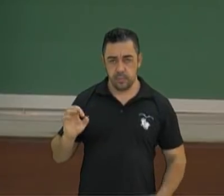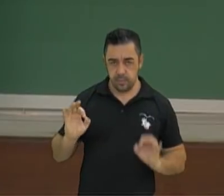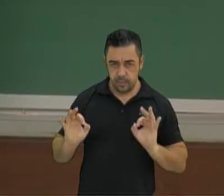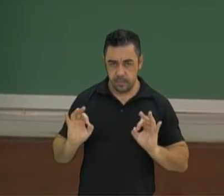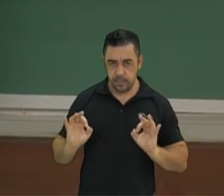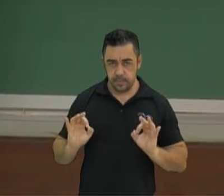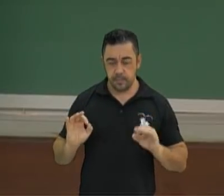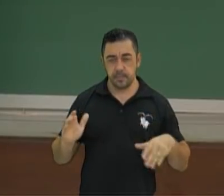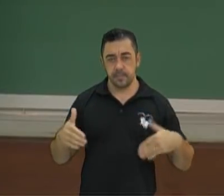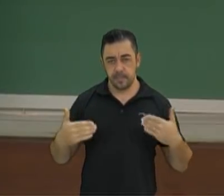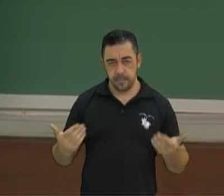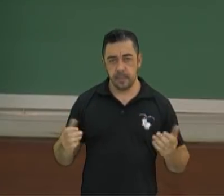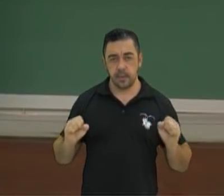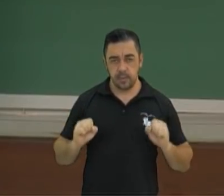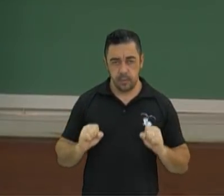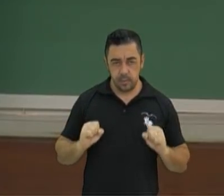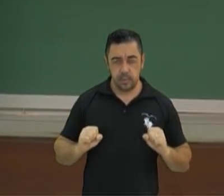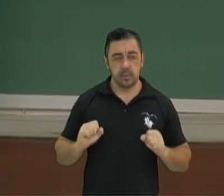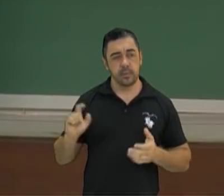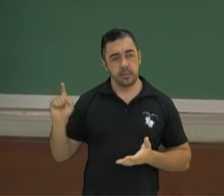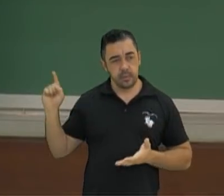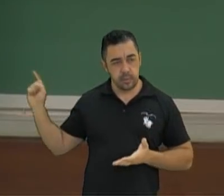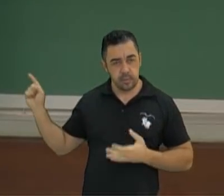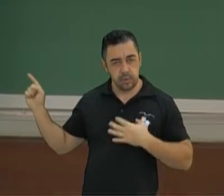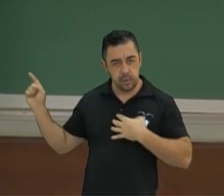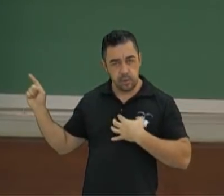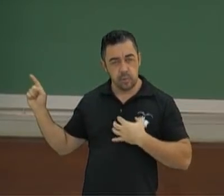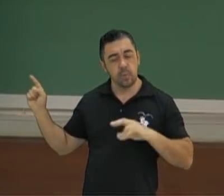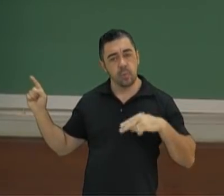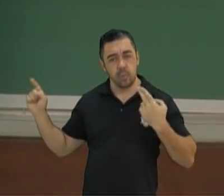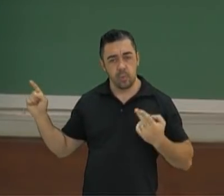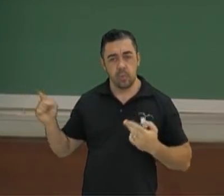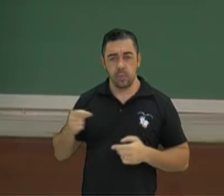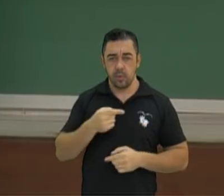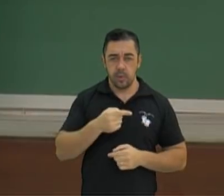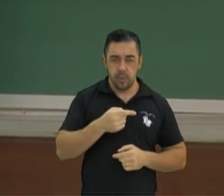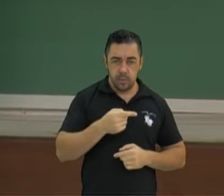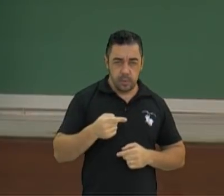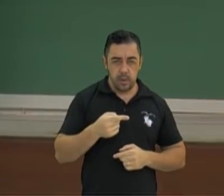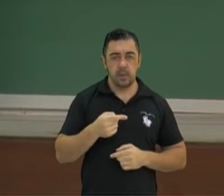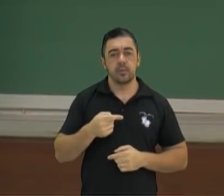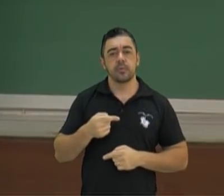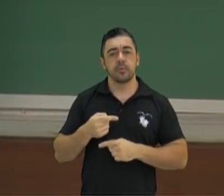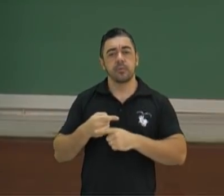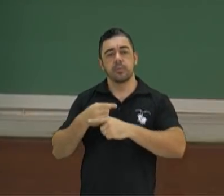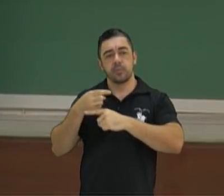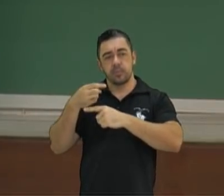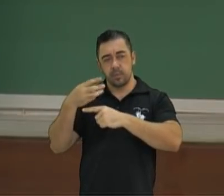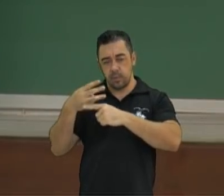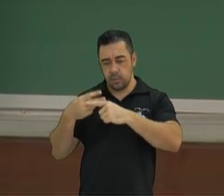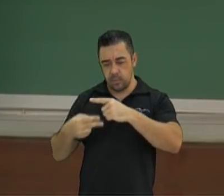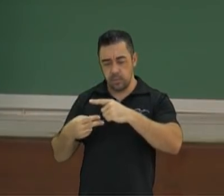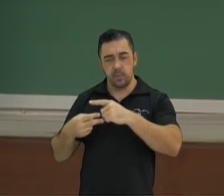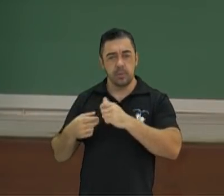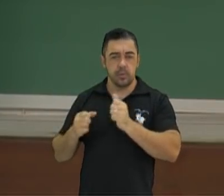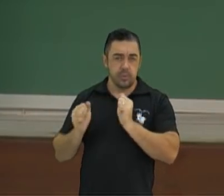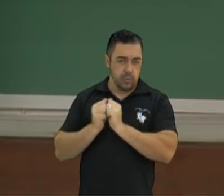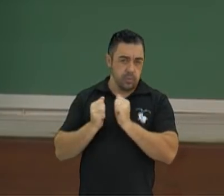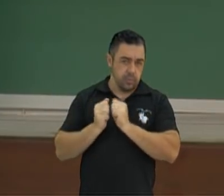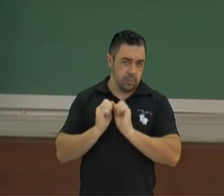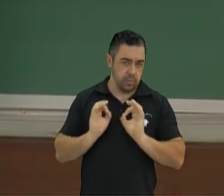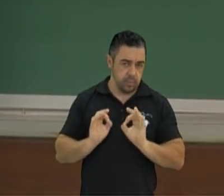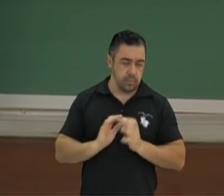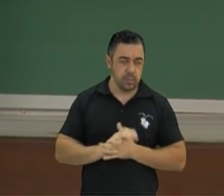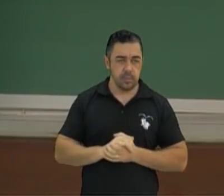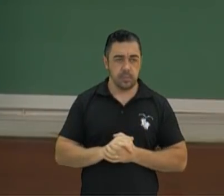tá? Então, eu poderia escrever ou nesse formato ou assim, ou colocar o sinalzinho de menos bem no meio da